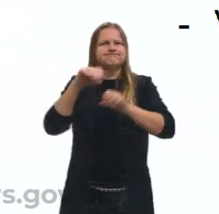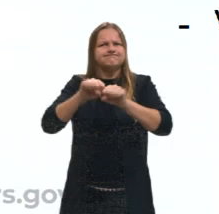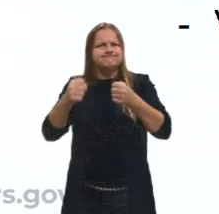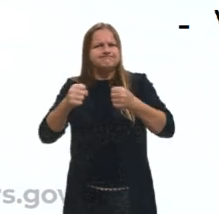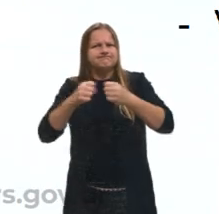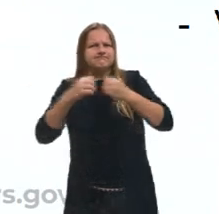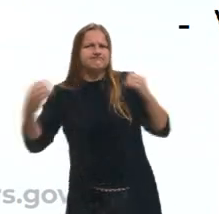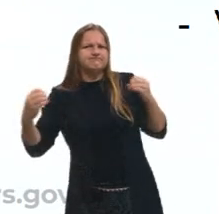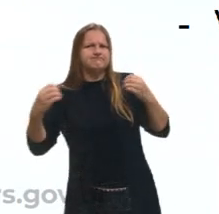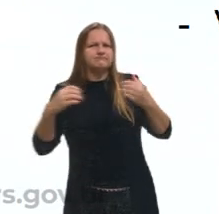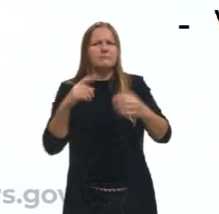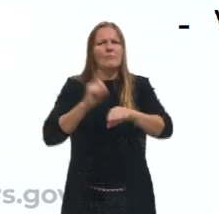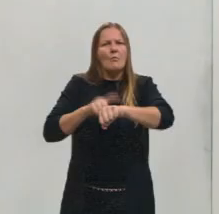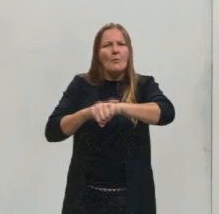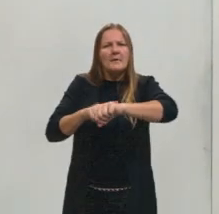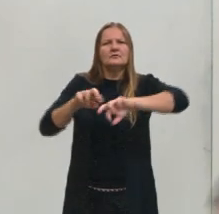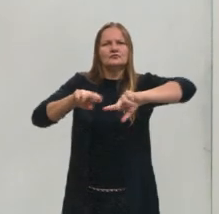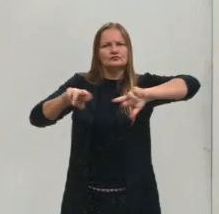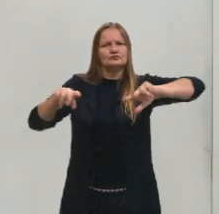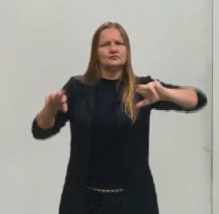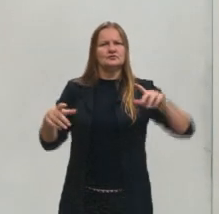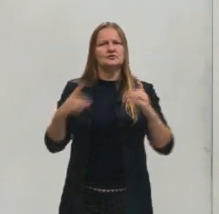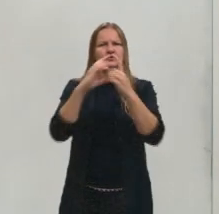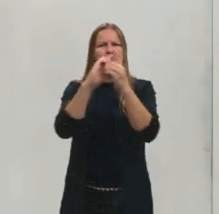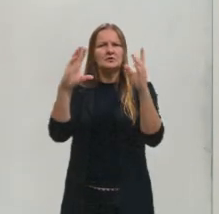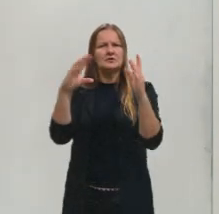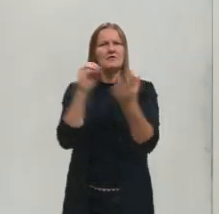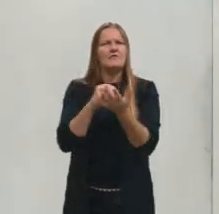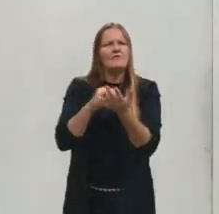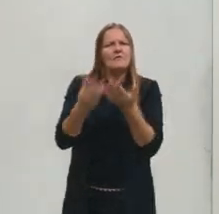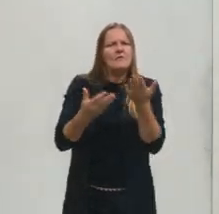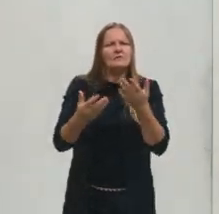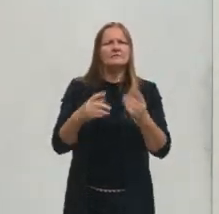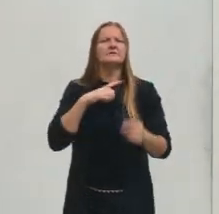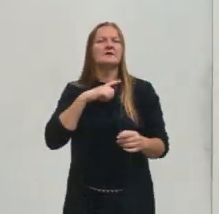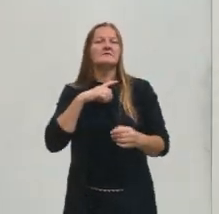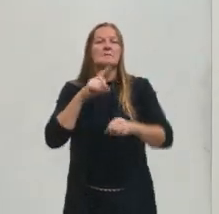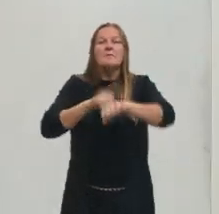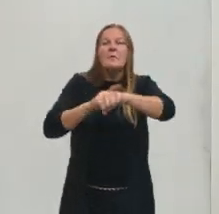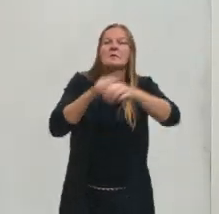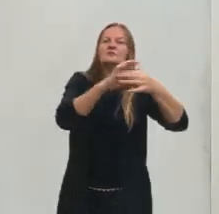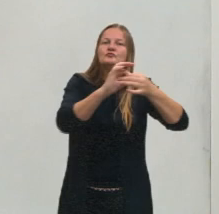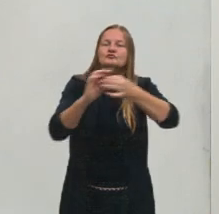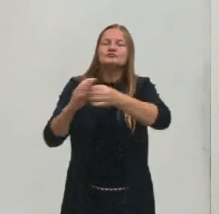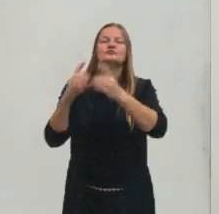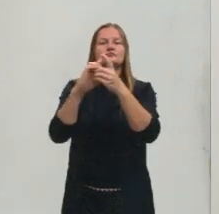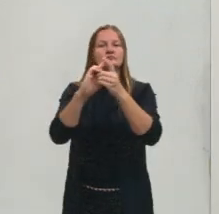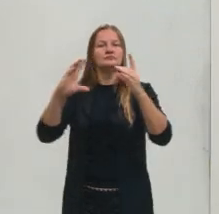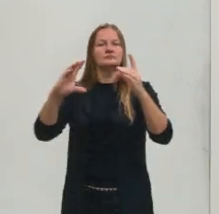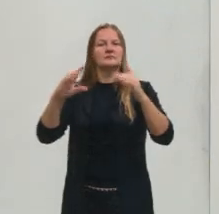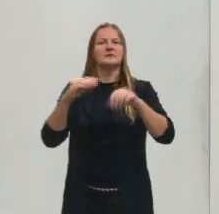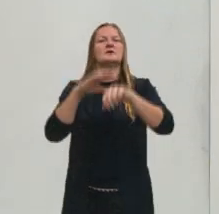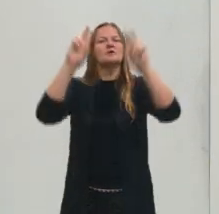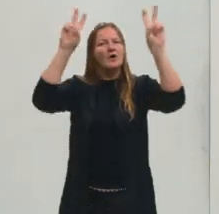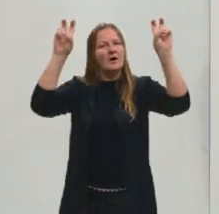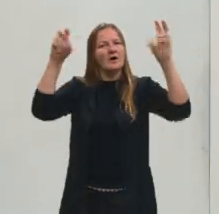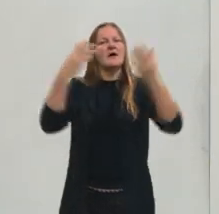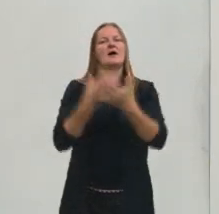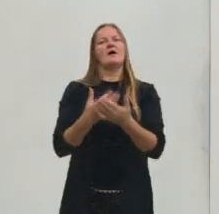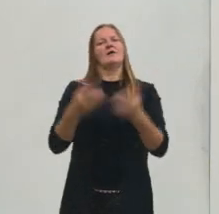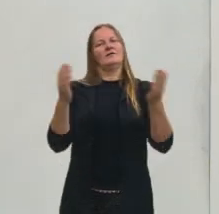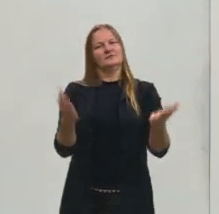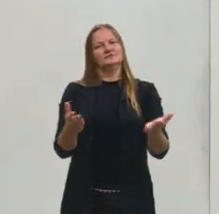tiveram alguns momentos em que não teve democracia tiver um momento Democráticos a gente vai falar um pouquinho sobre isso também